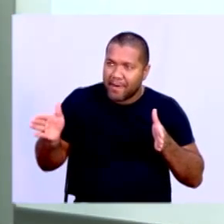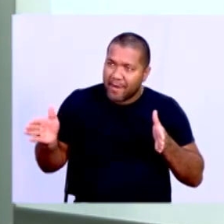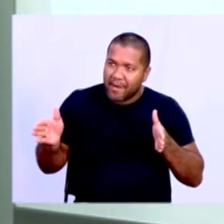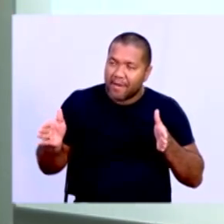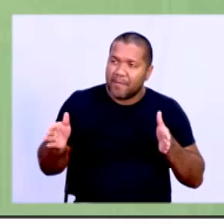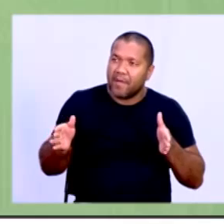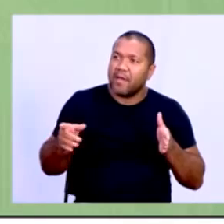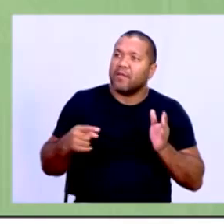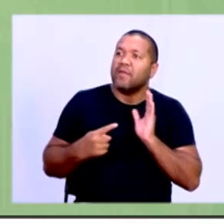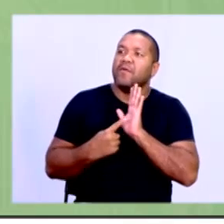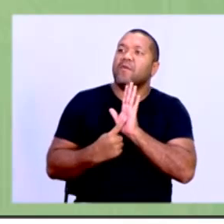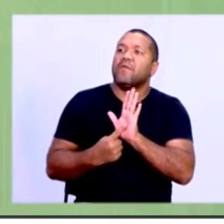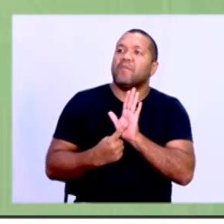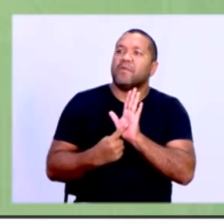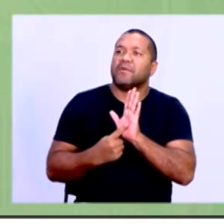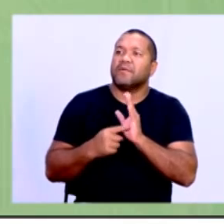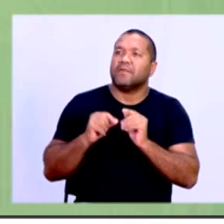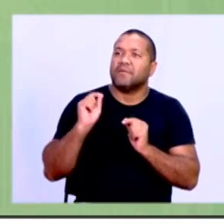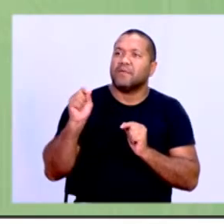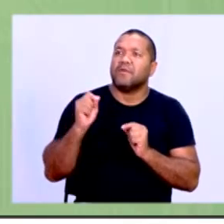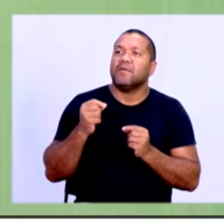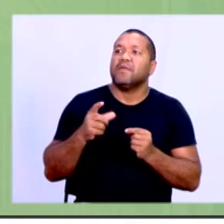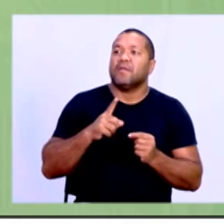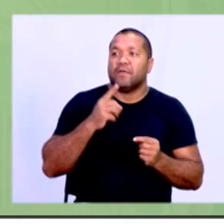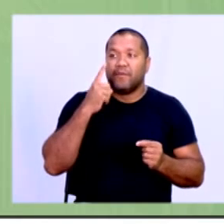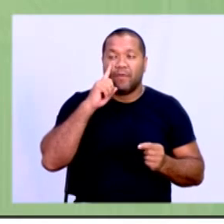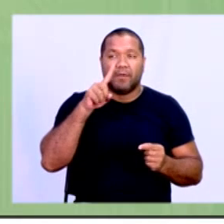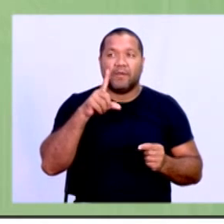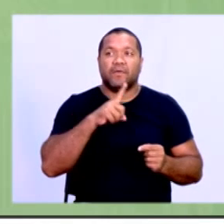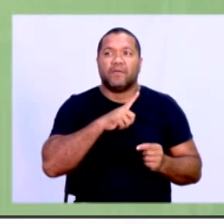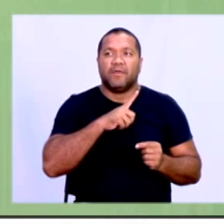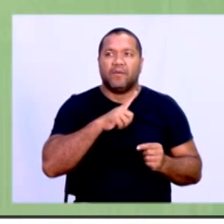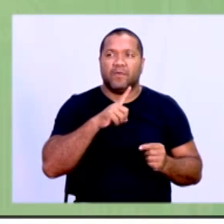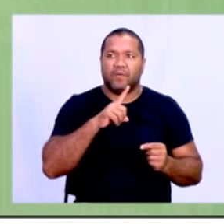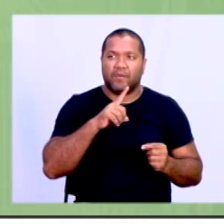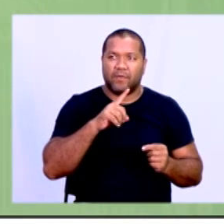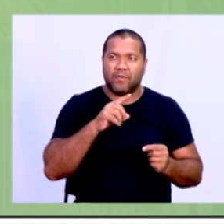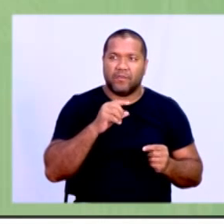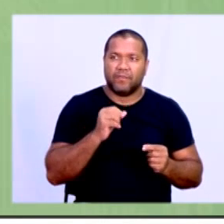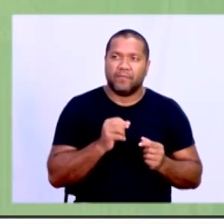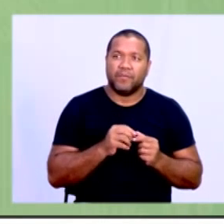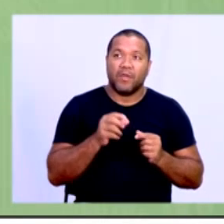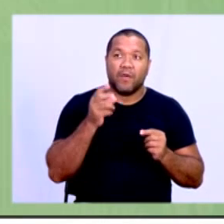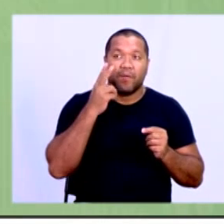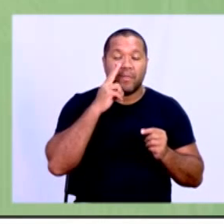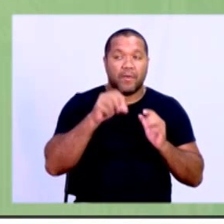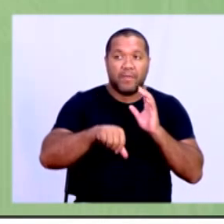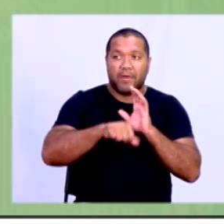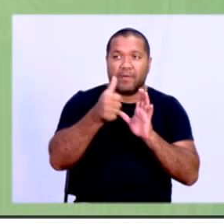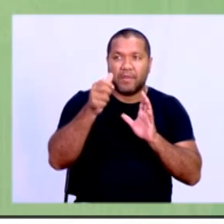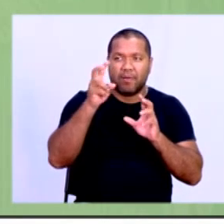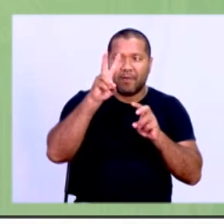aqui mostrar para vocês um quadro. Então eu vou ter uma visão,